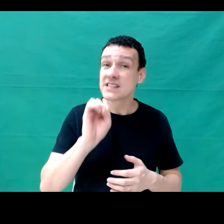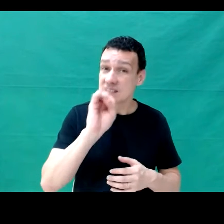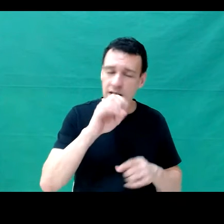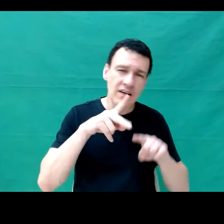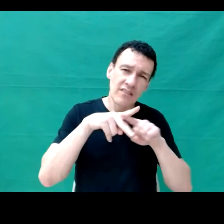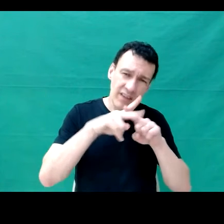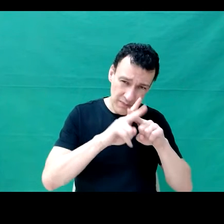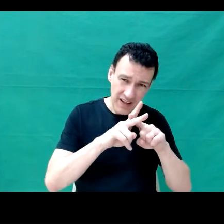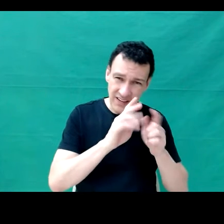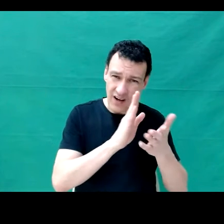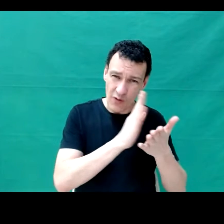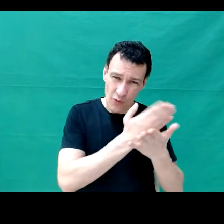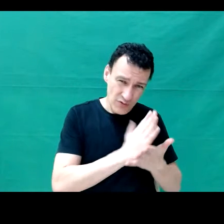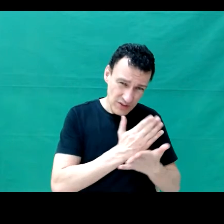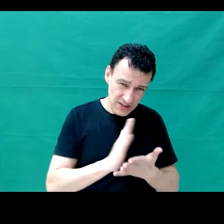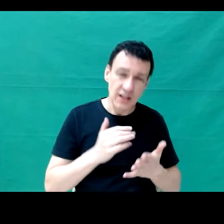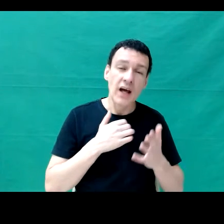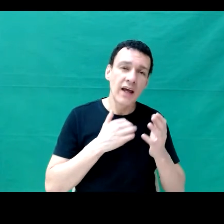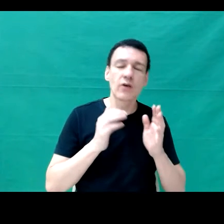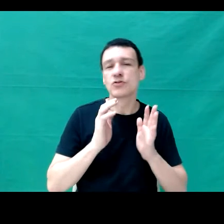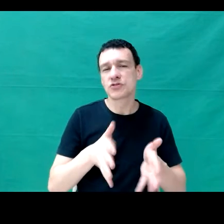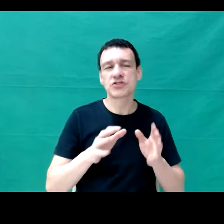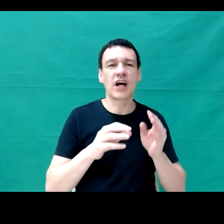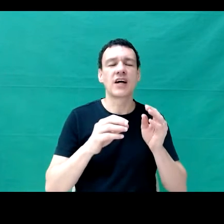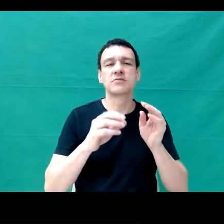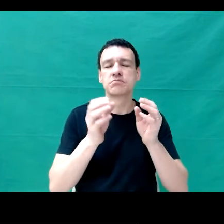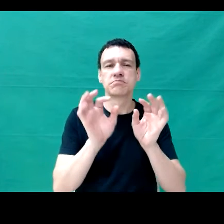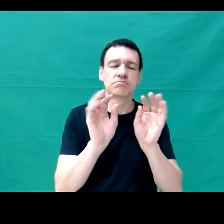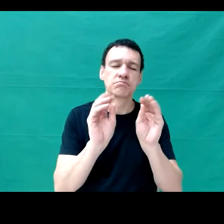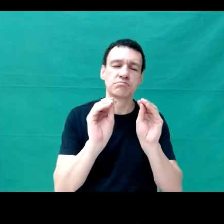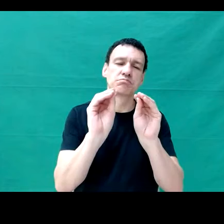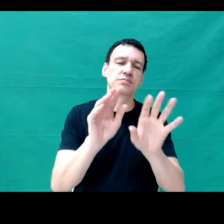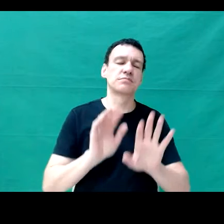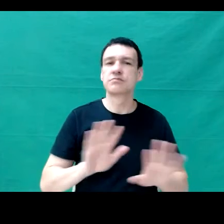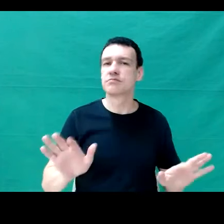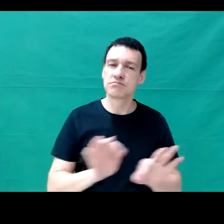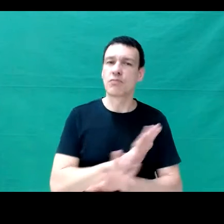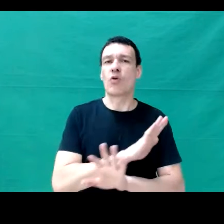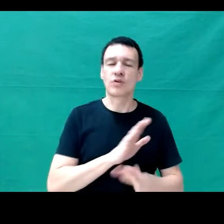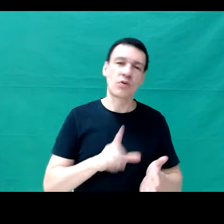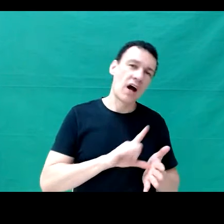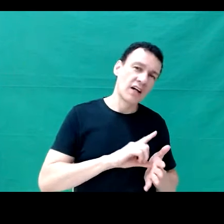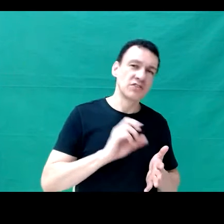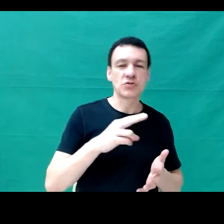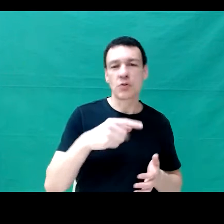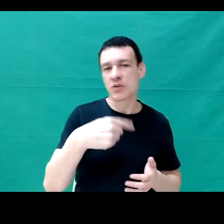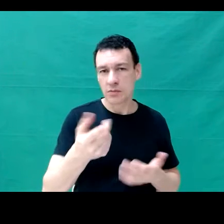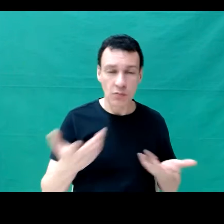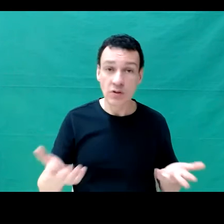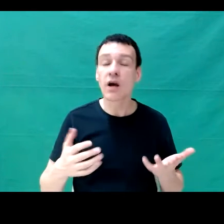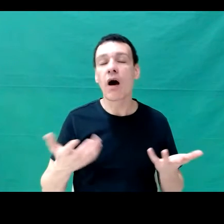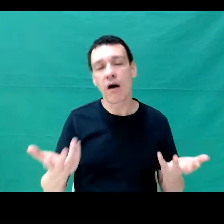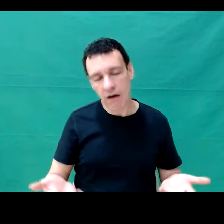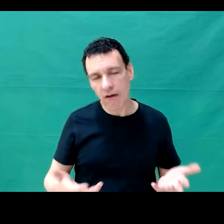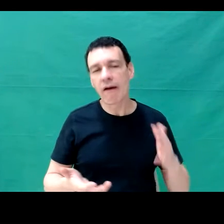aqui, antes, né, em uma esteira ou tivesse sido passado em algum outro momento, viria uma quantidade bem